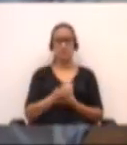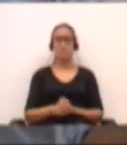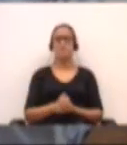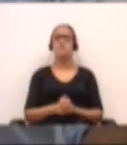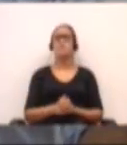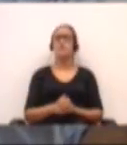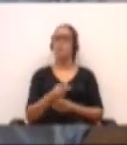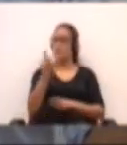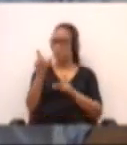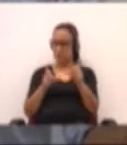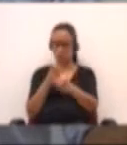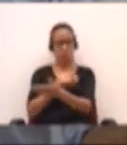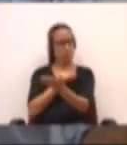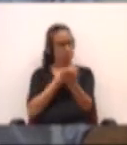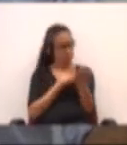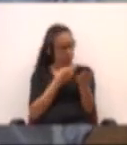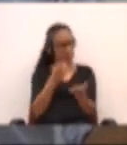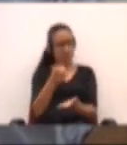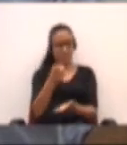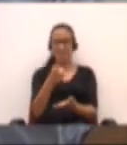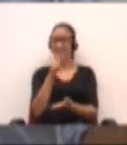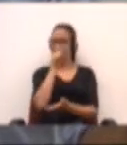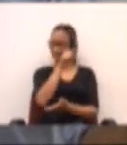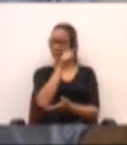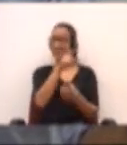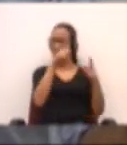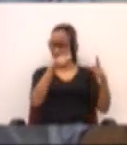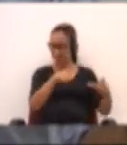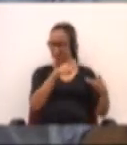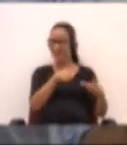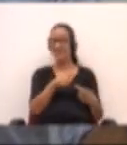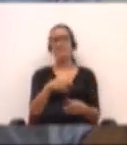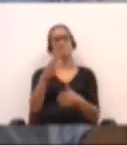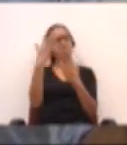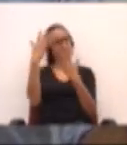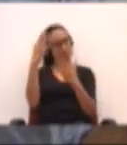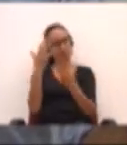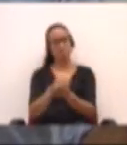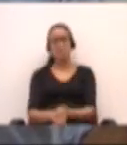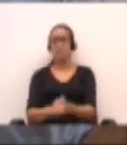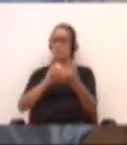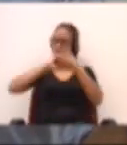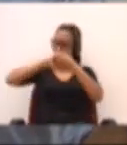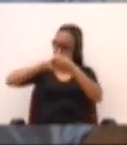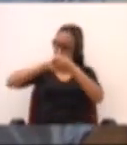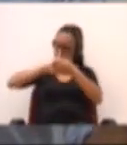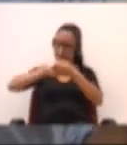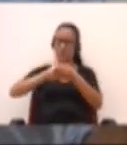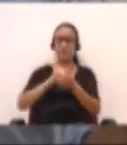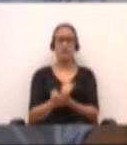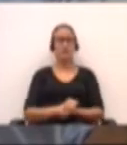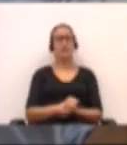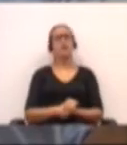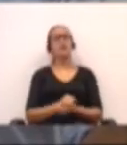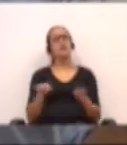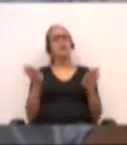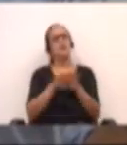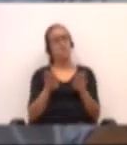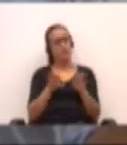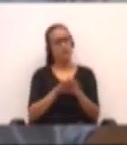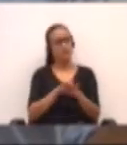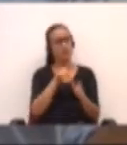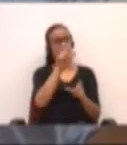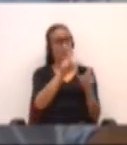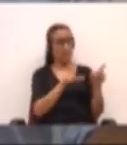Elizabeth Teixeira, vejo muitos aqui, alegria recebê-los. Saudação especial também aos atores de uma das